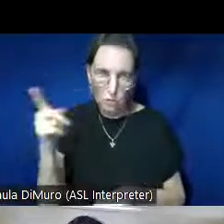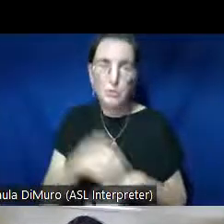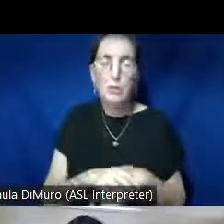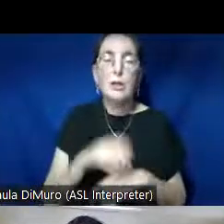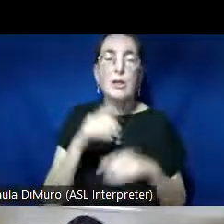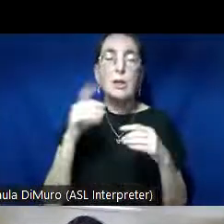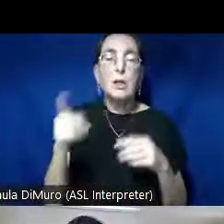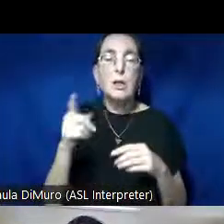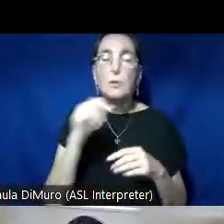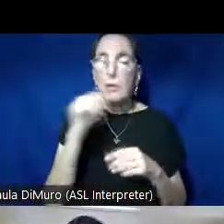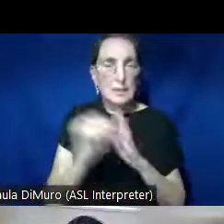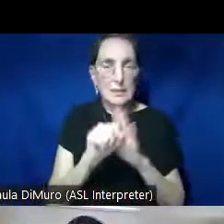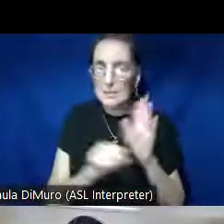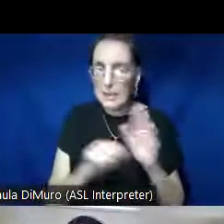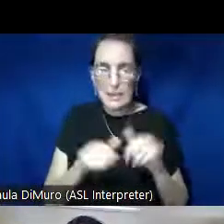MCCC.